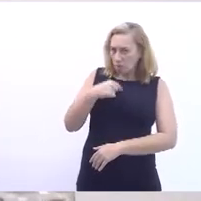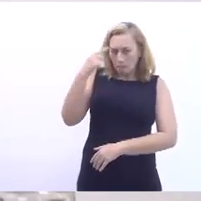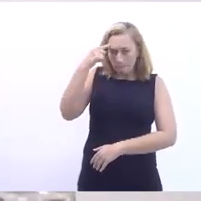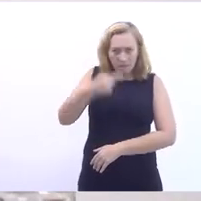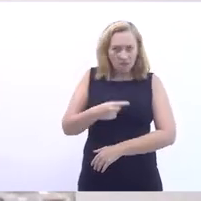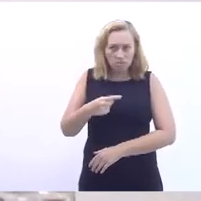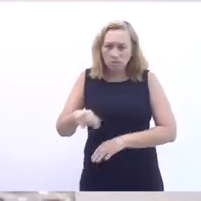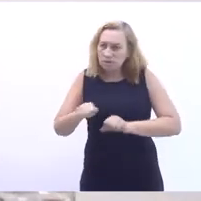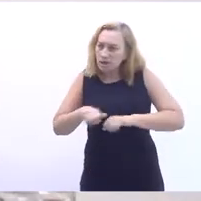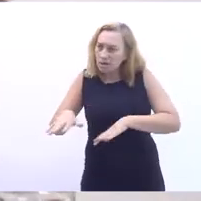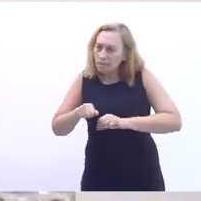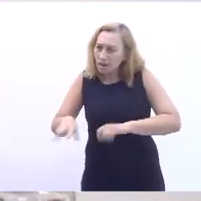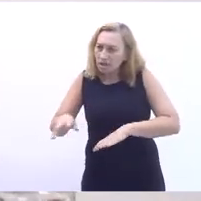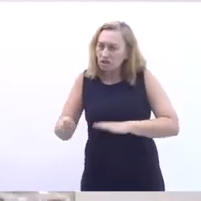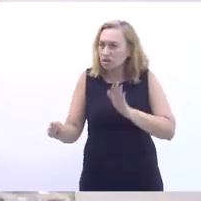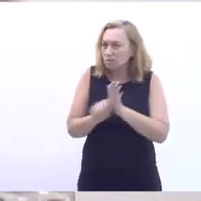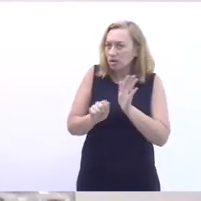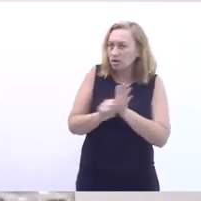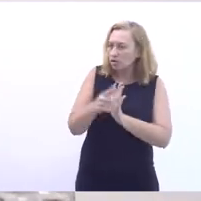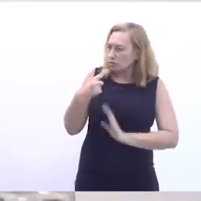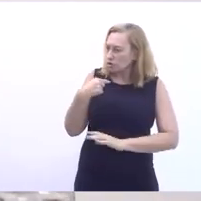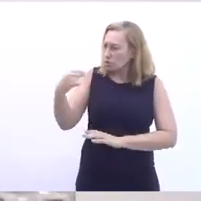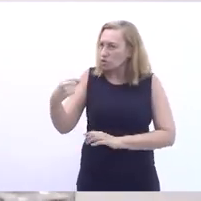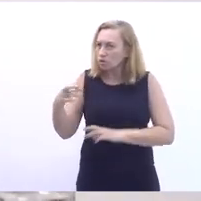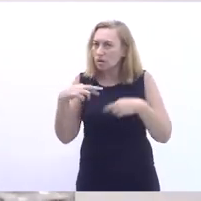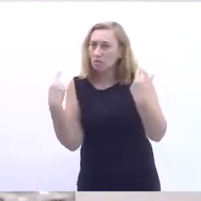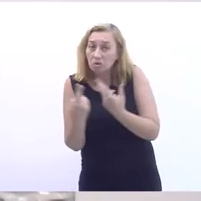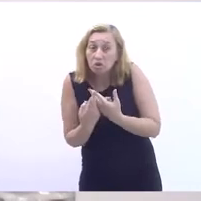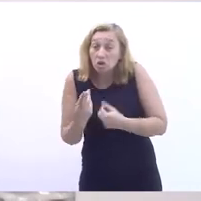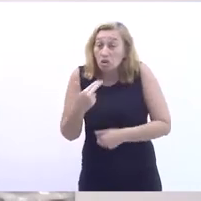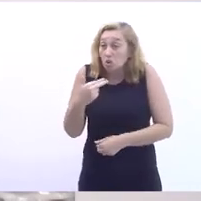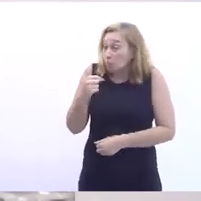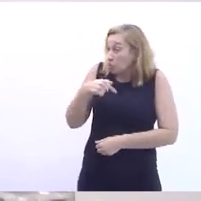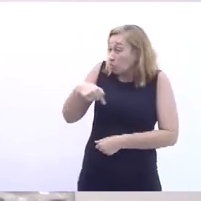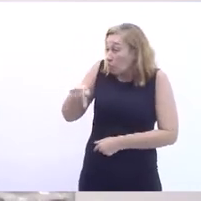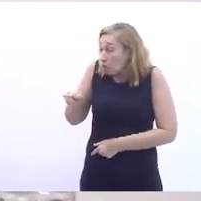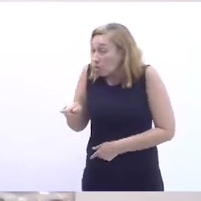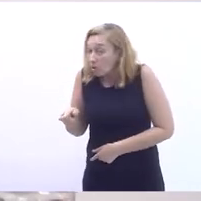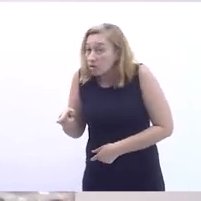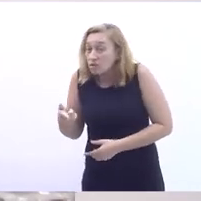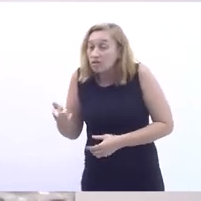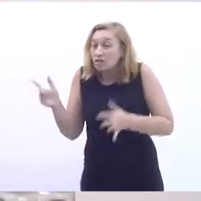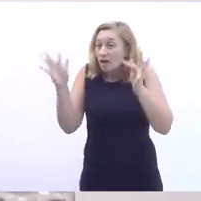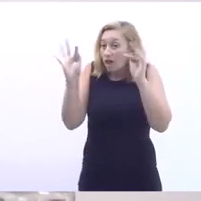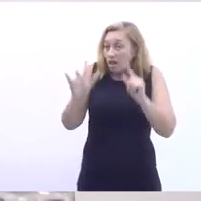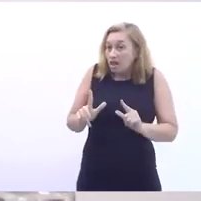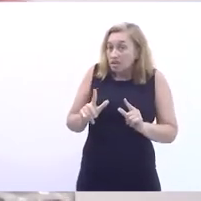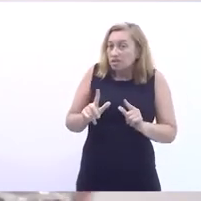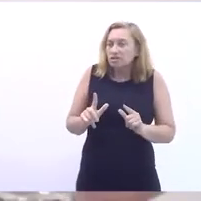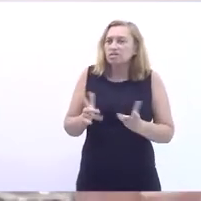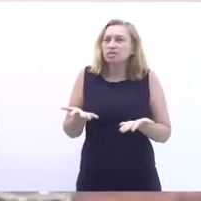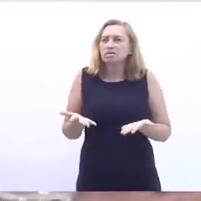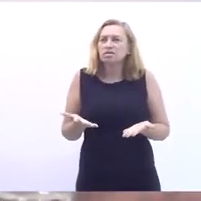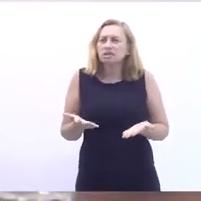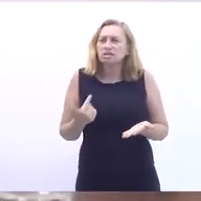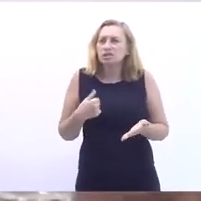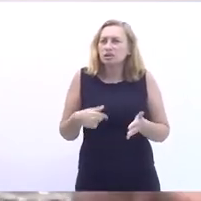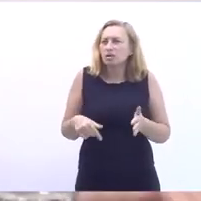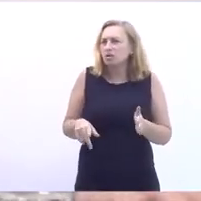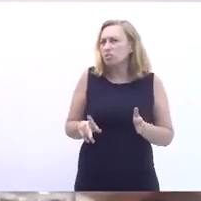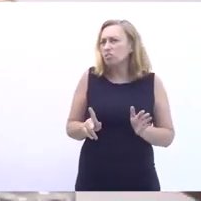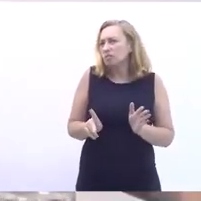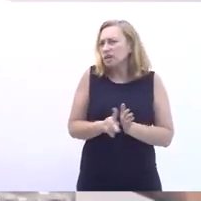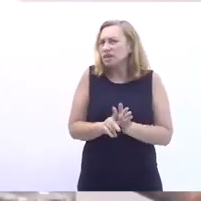maconha foi escolhido junto com a Luíza numa reunião que eu nem participei e Fico muito honrado talvez no máximo membro